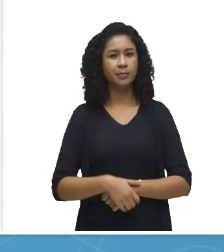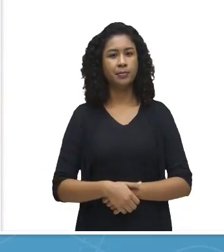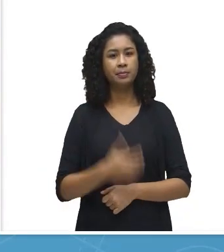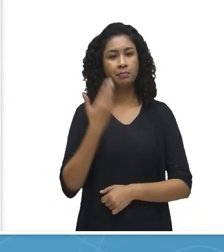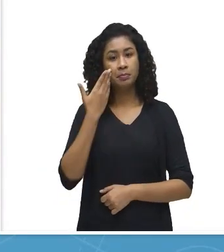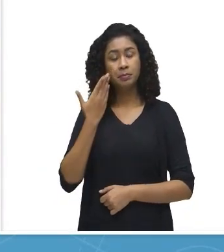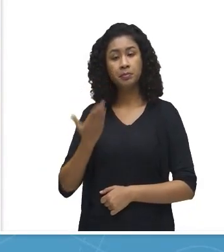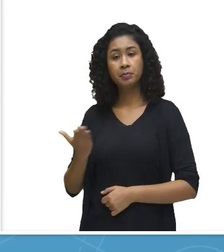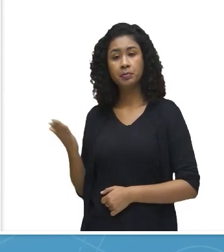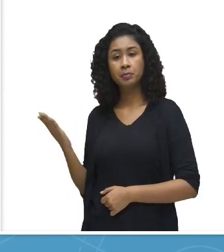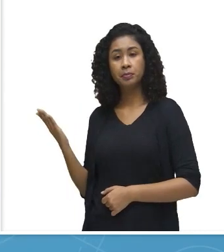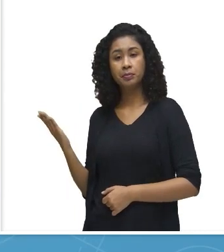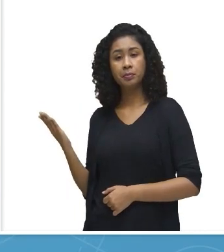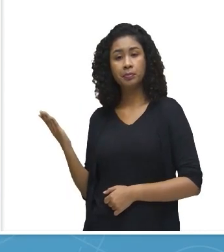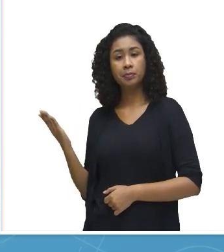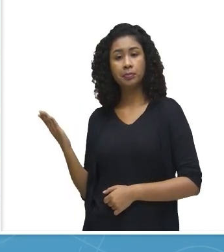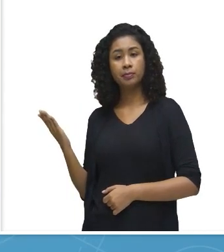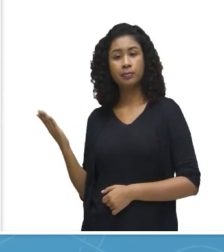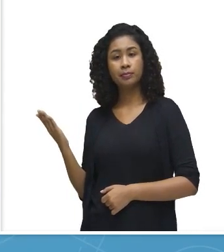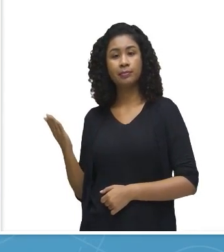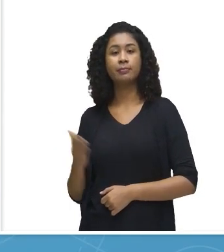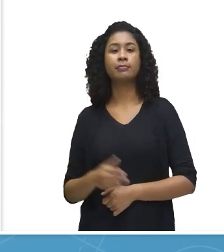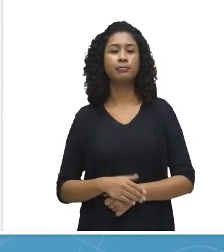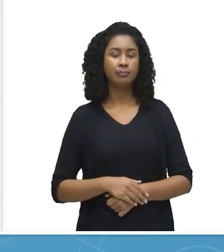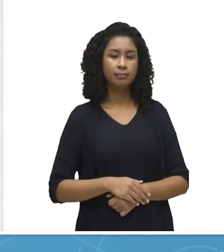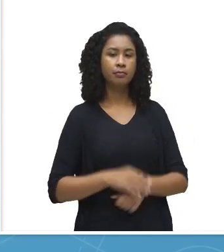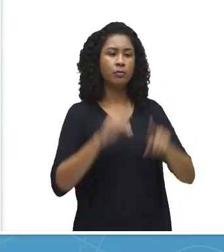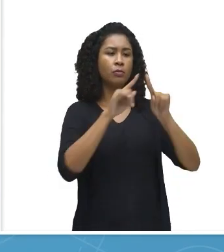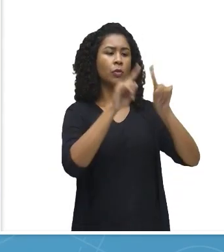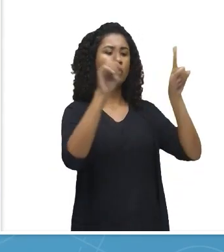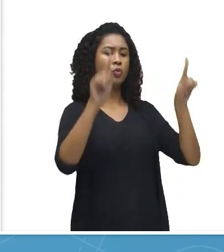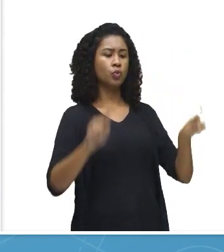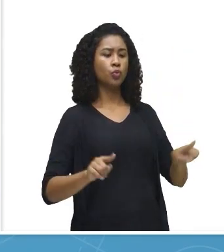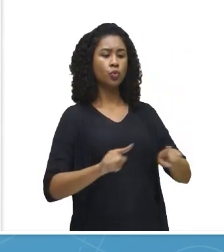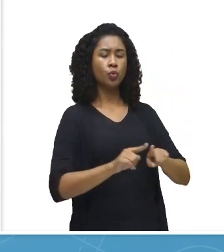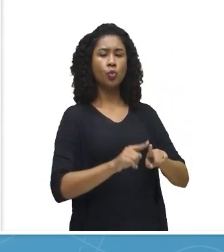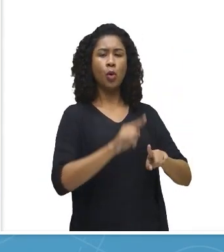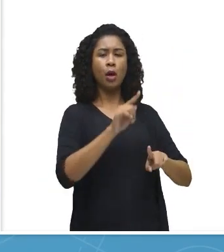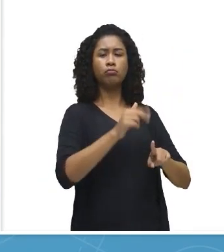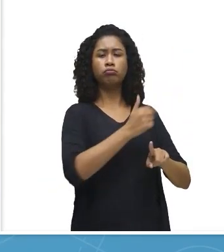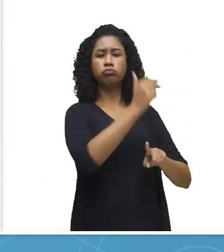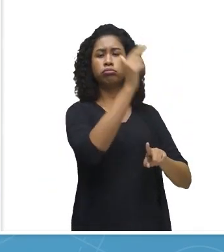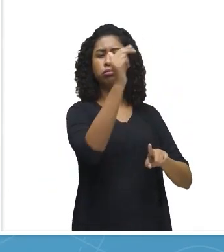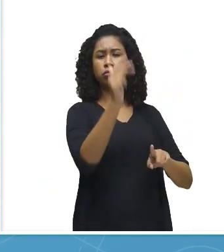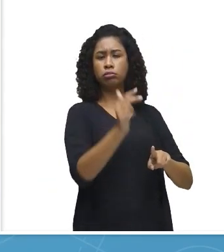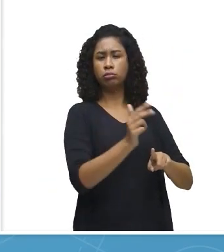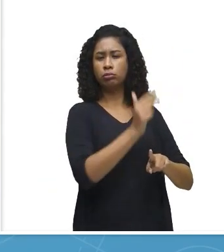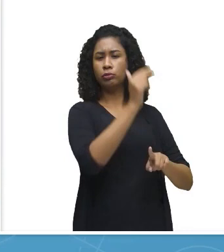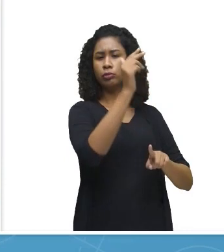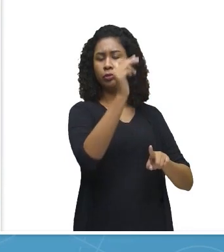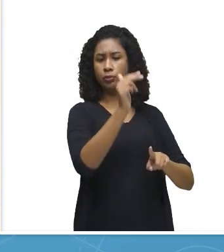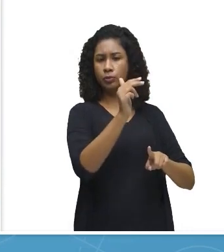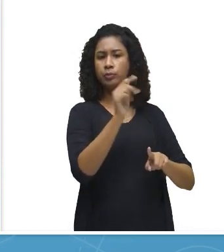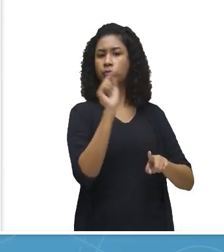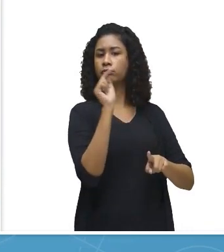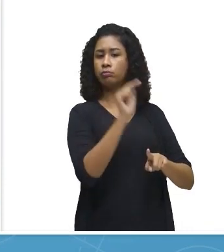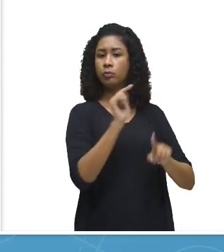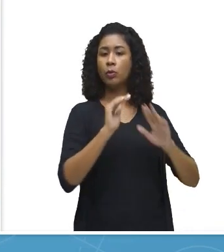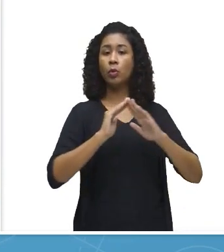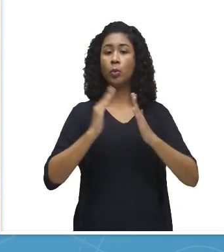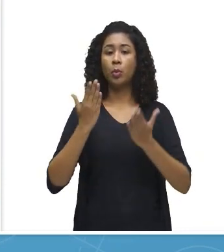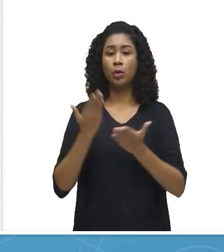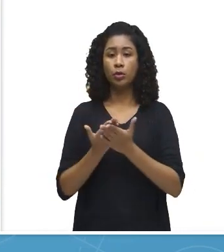Aqui nós vemos uma pintura, né, da escola grega. Por que eu